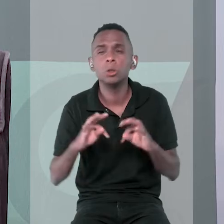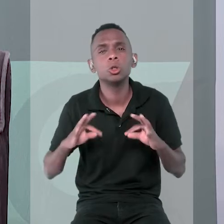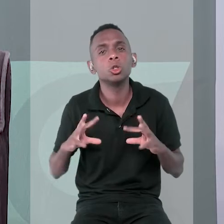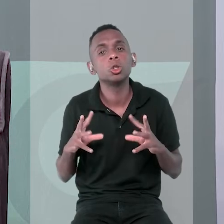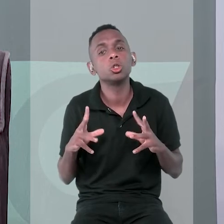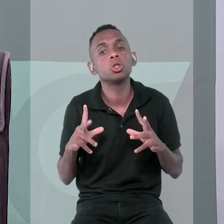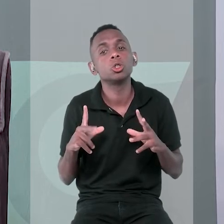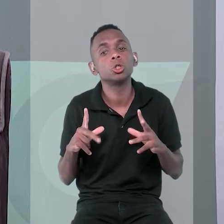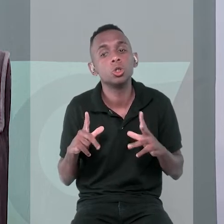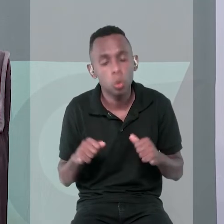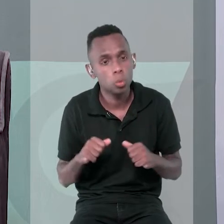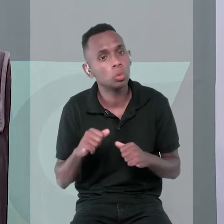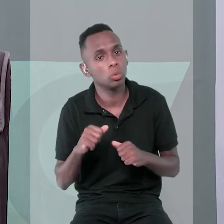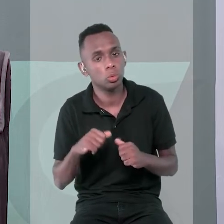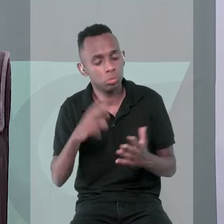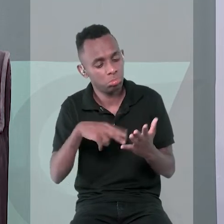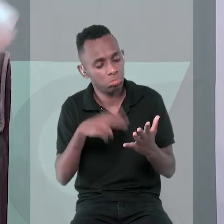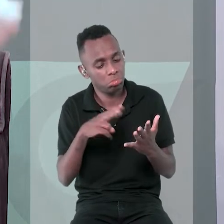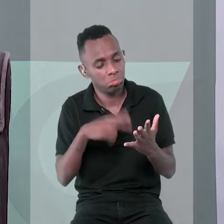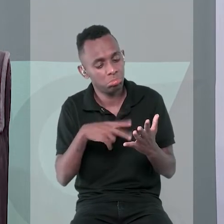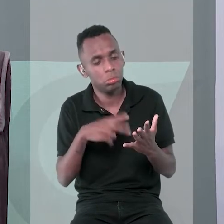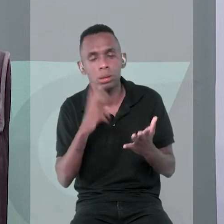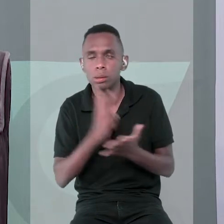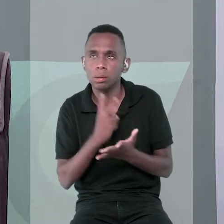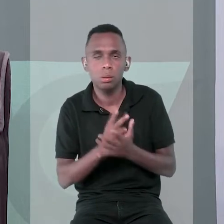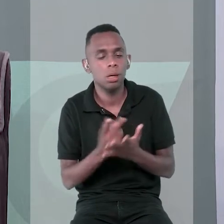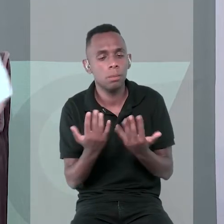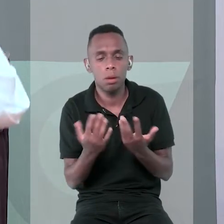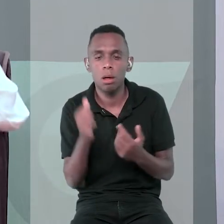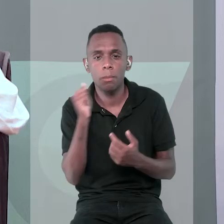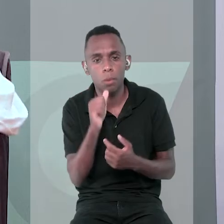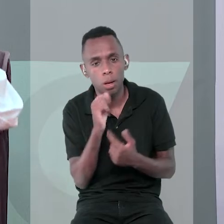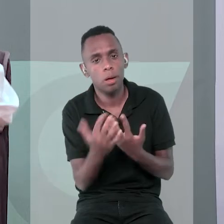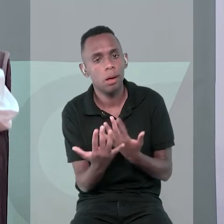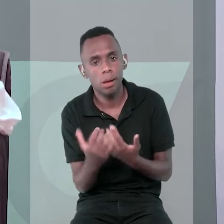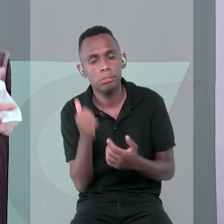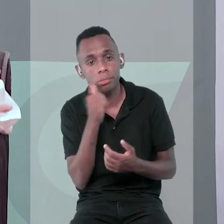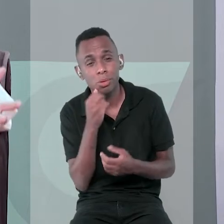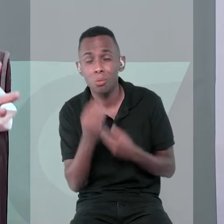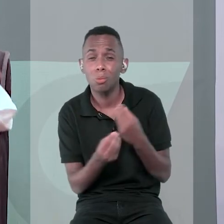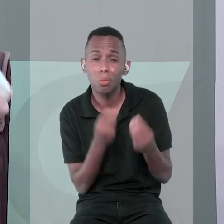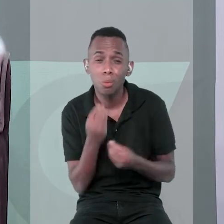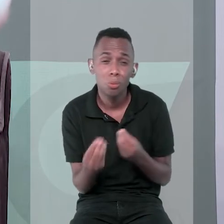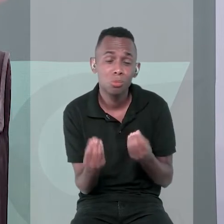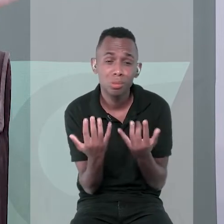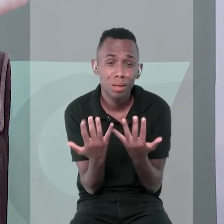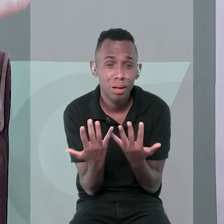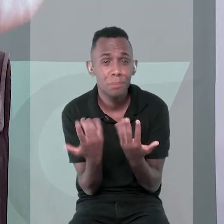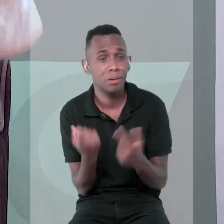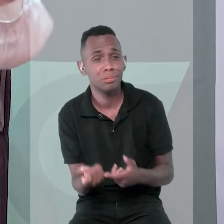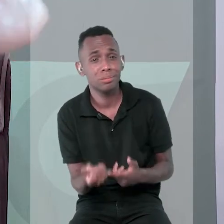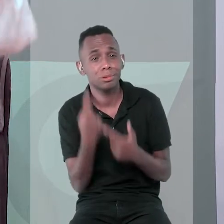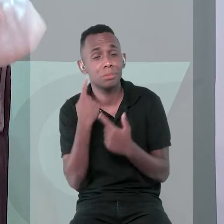li, todos, Joana d'Arc na fogueira, Joana d'Arc na fogueira. Acabou, fim da história. Poxa, como é que você vai queimar essa mulher, né? Essa